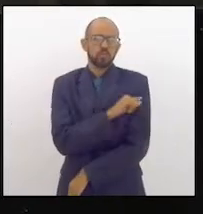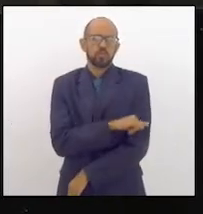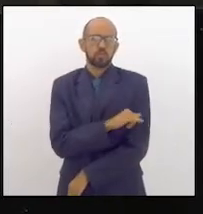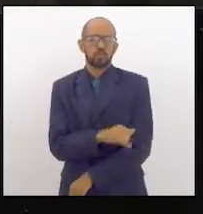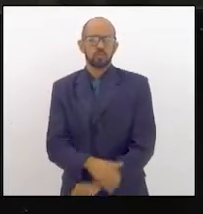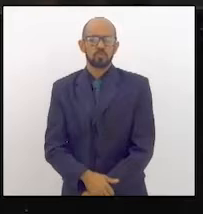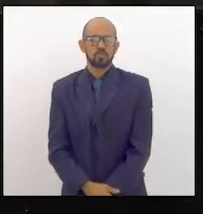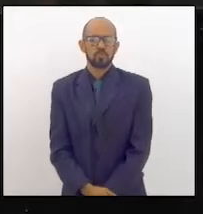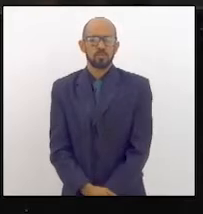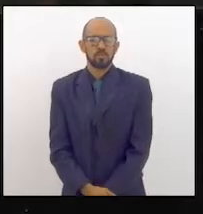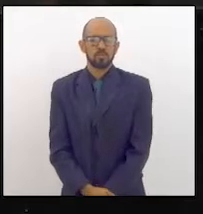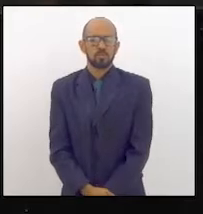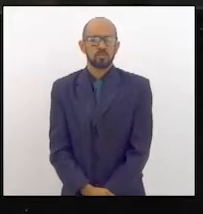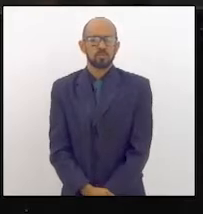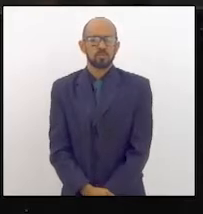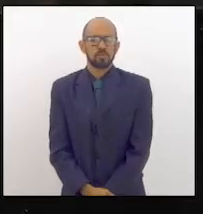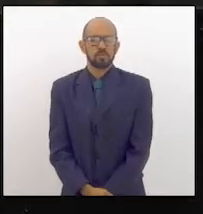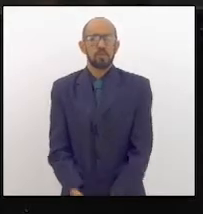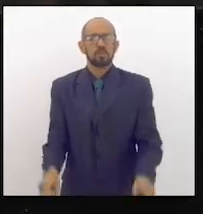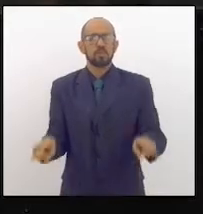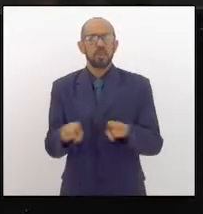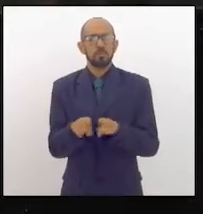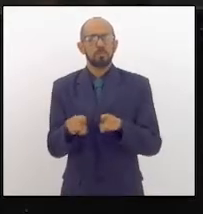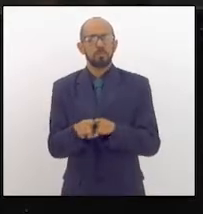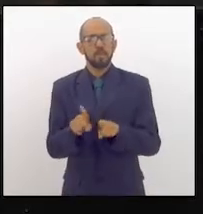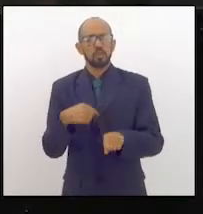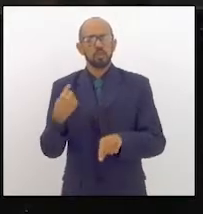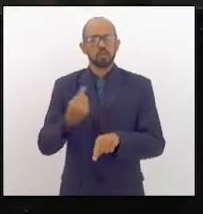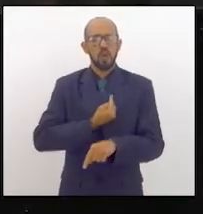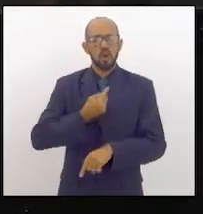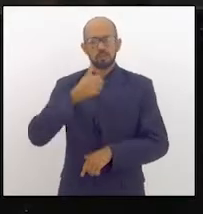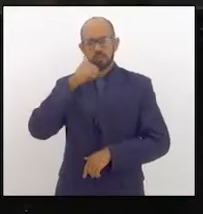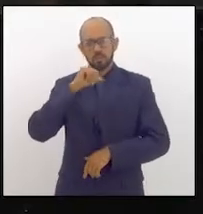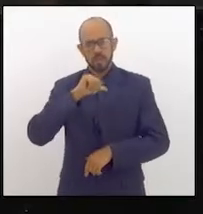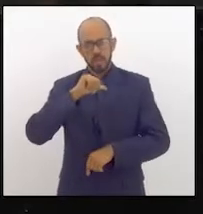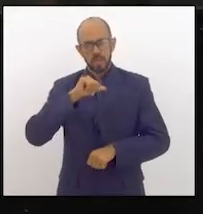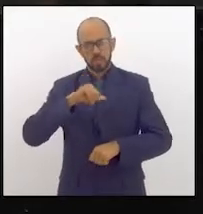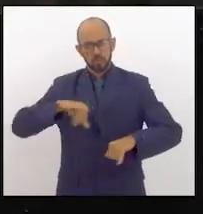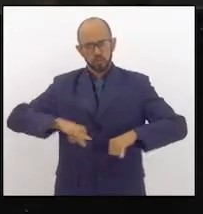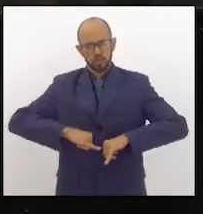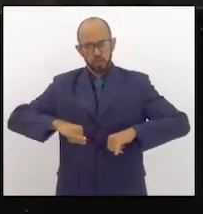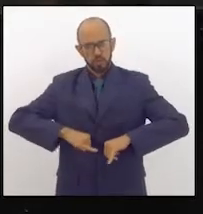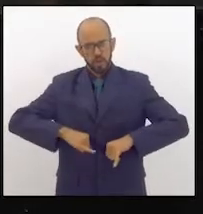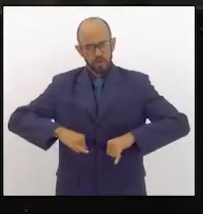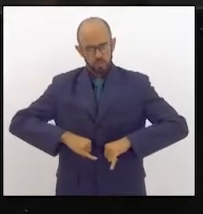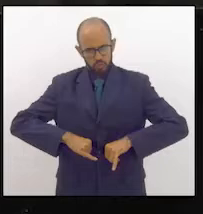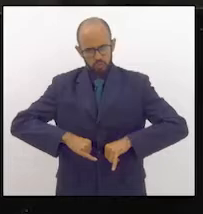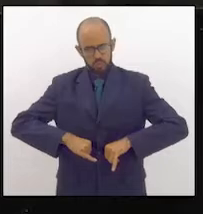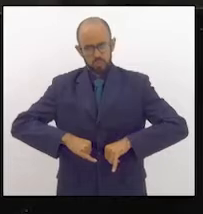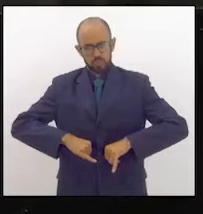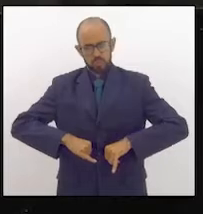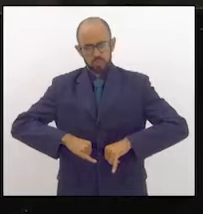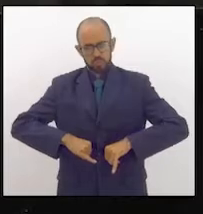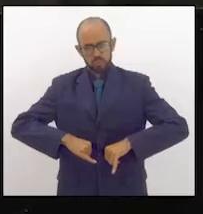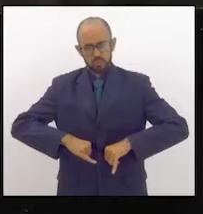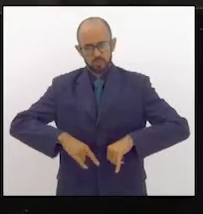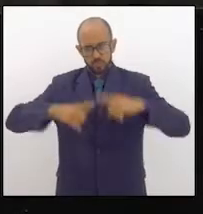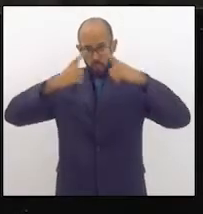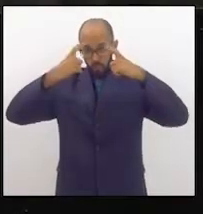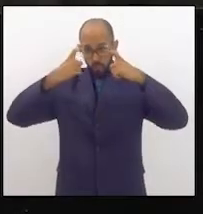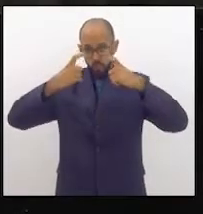Janeiro e no que e nós mulheres sofremos a